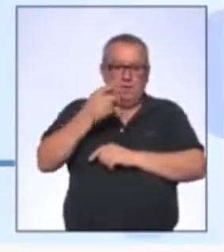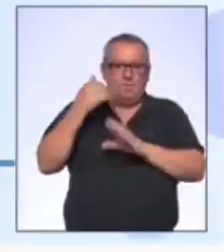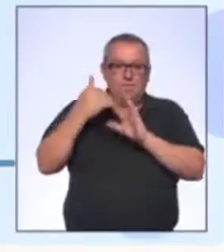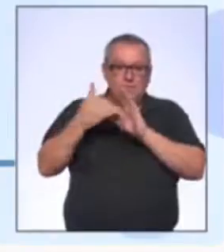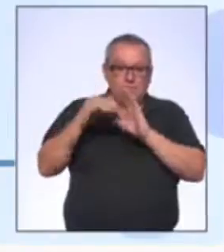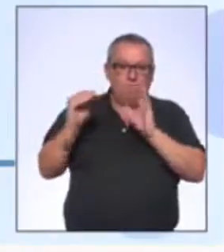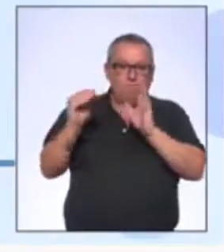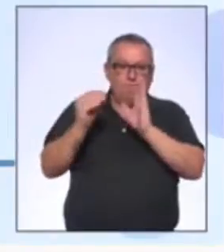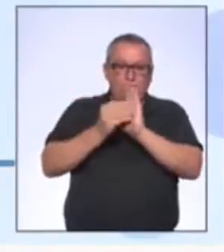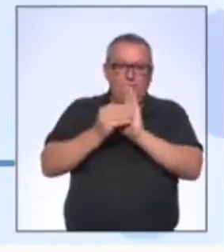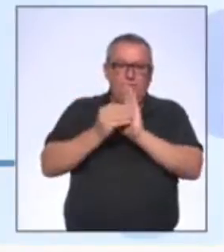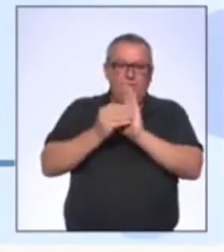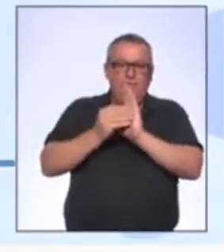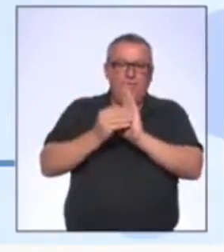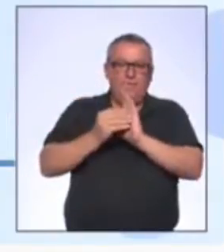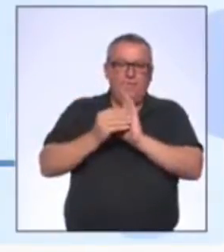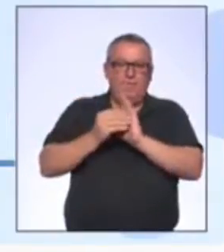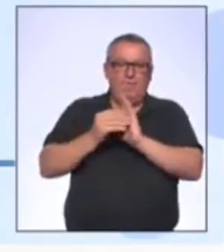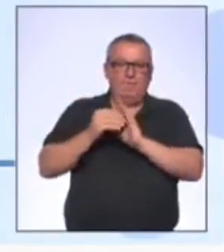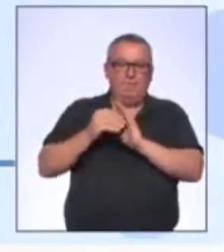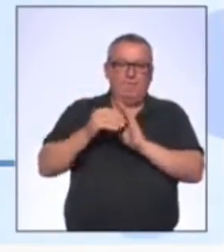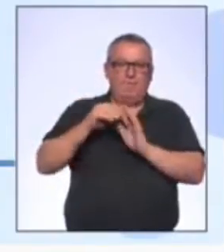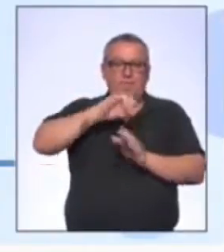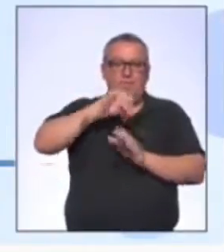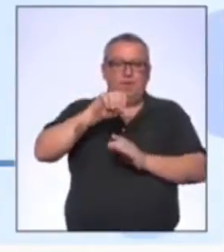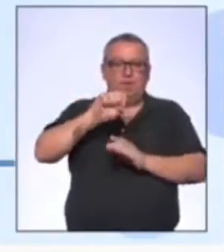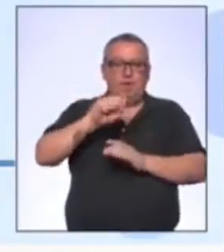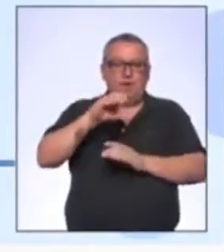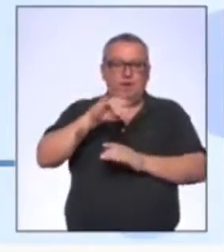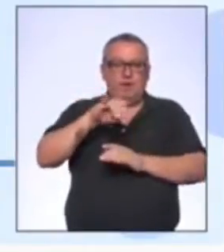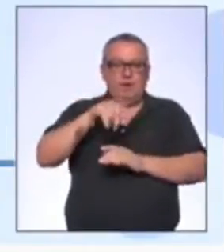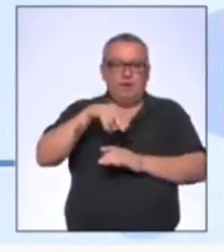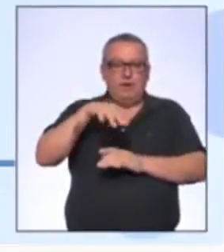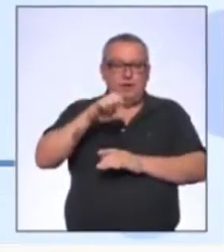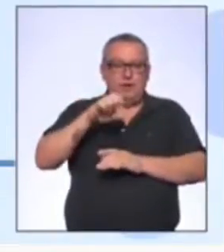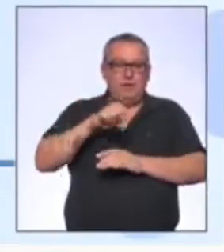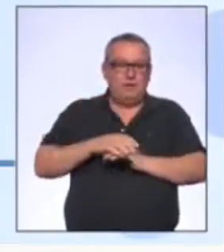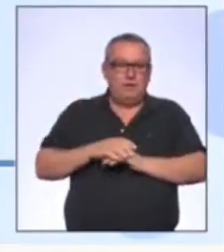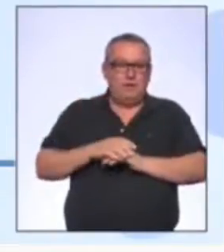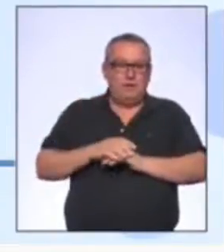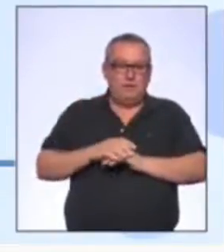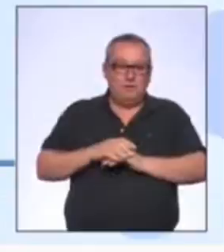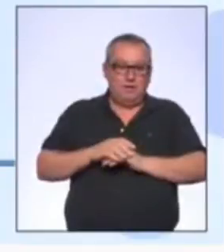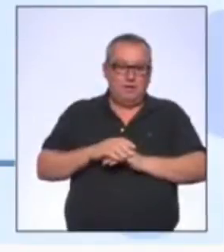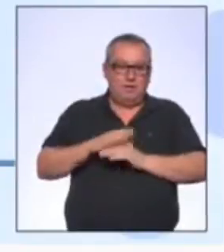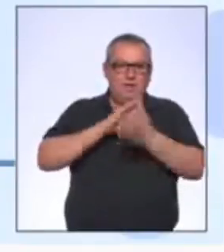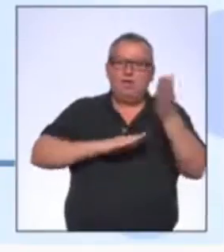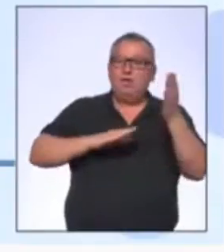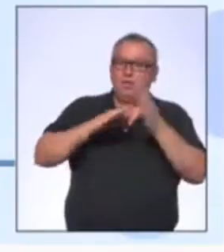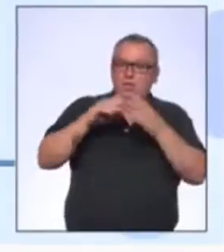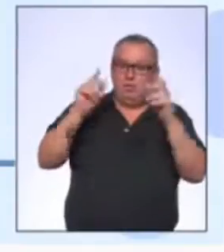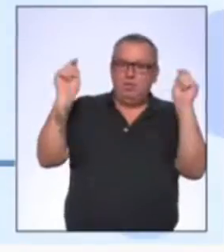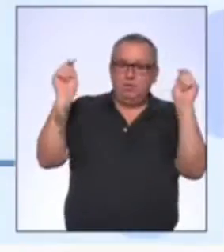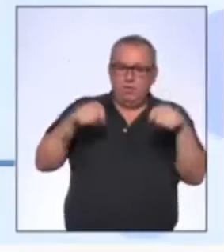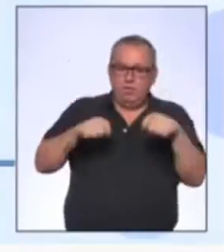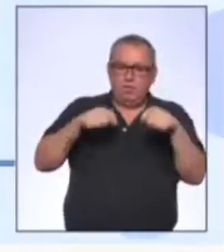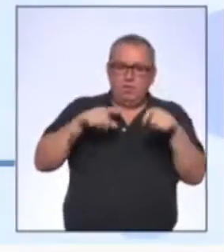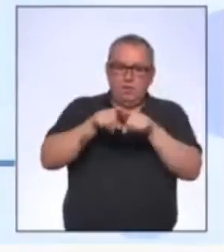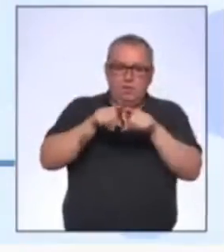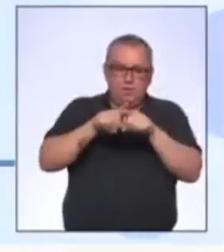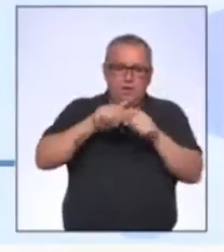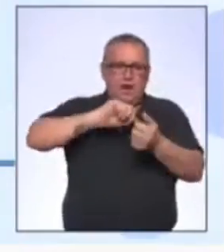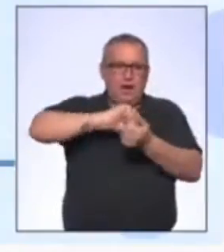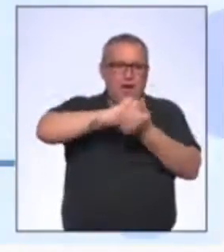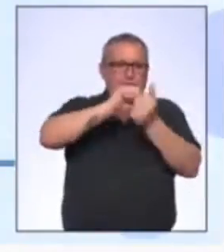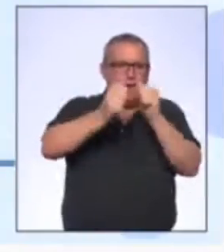e-mail dela aí a professora acho que já se a jacilane né todos podem com instrumentos